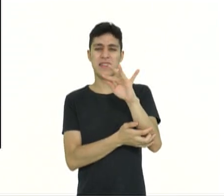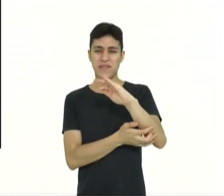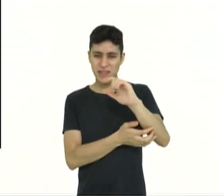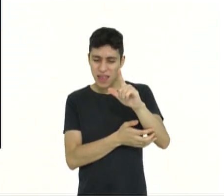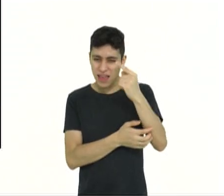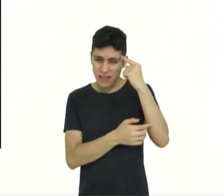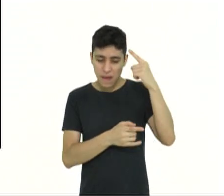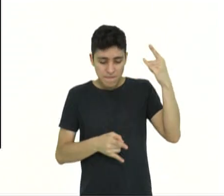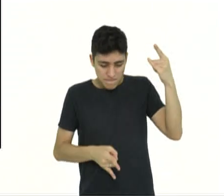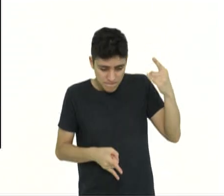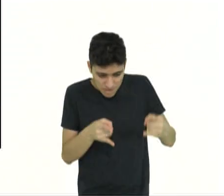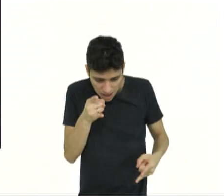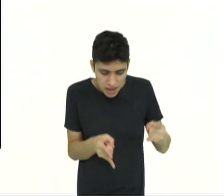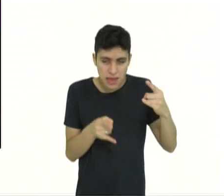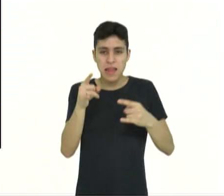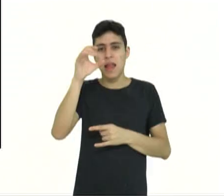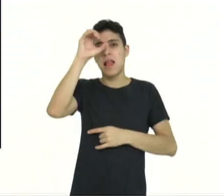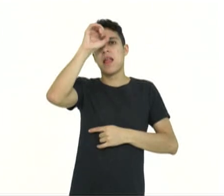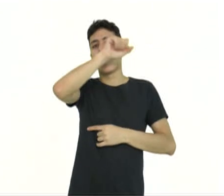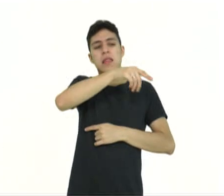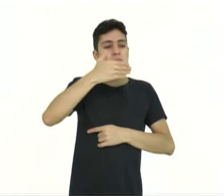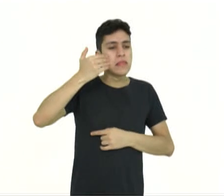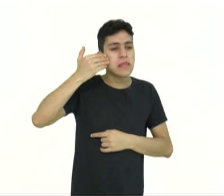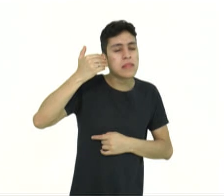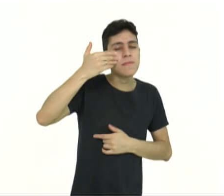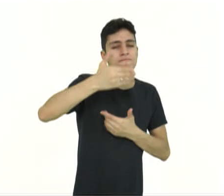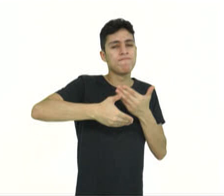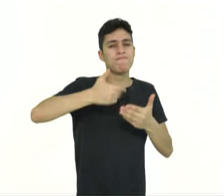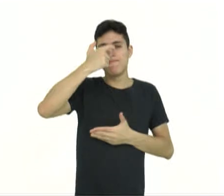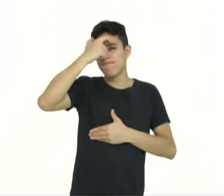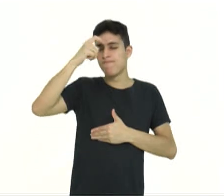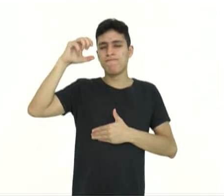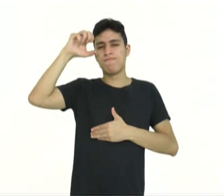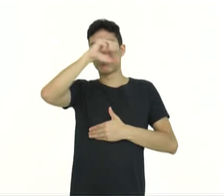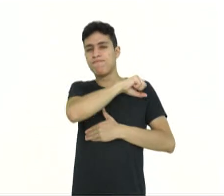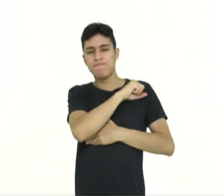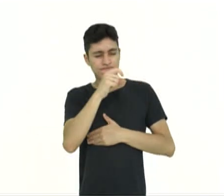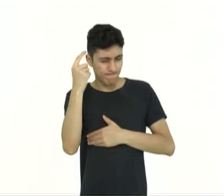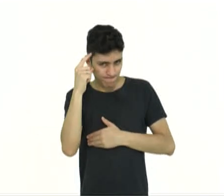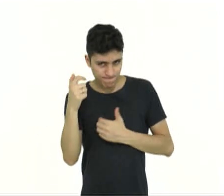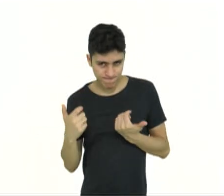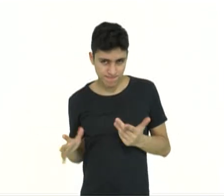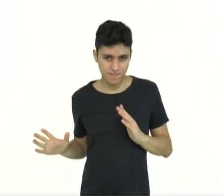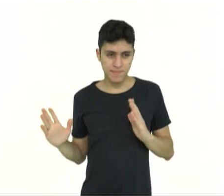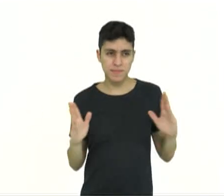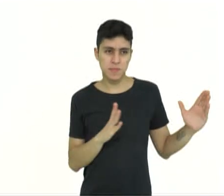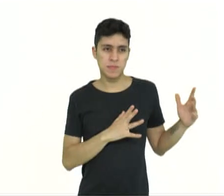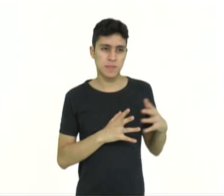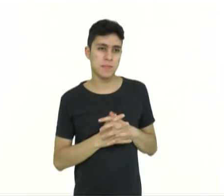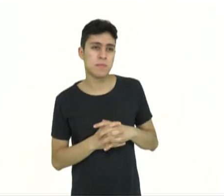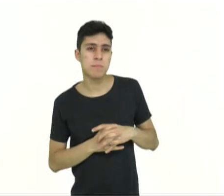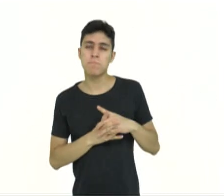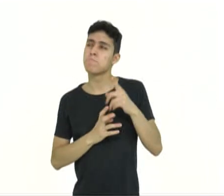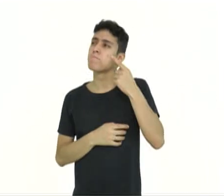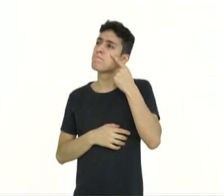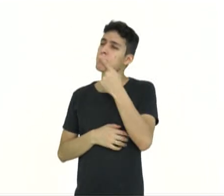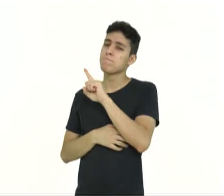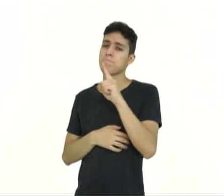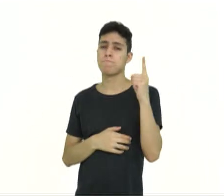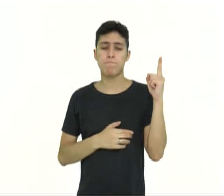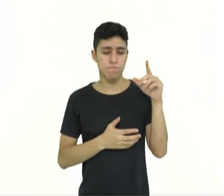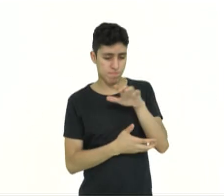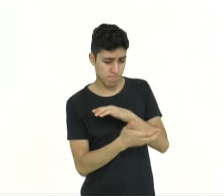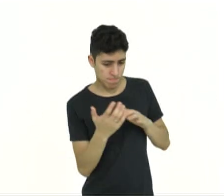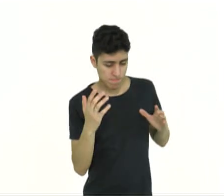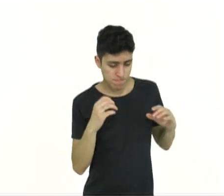learning, né, as máquinas que aprendem. Então vamos relembrar aqui rapidamente, né, sobre a primeira revolução industrial. Foi